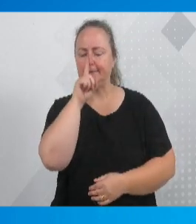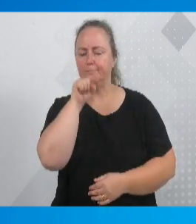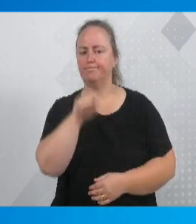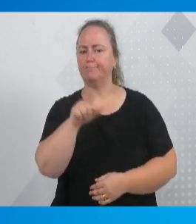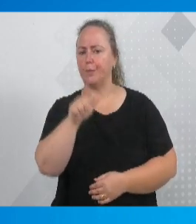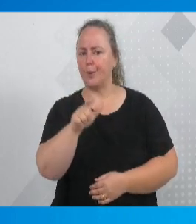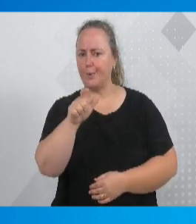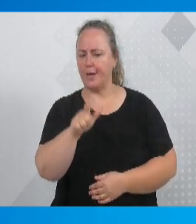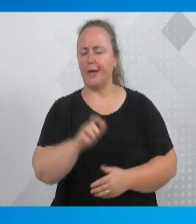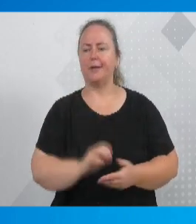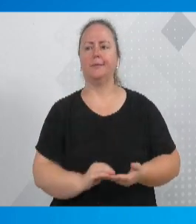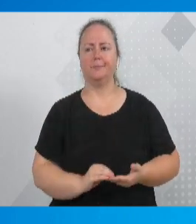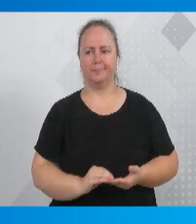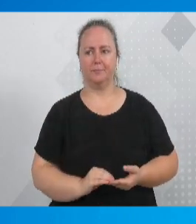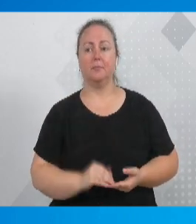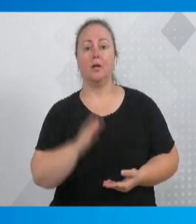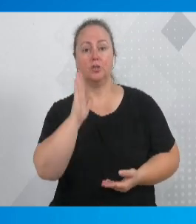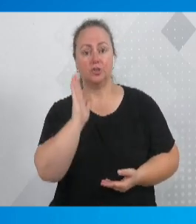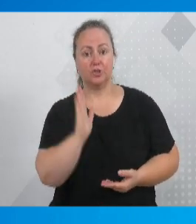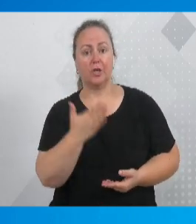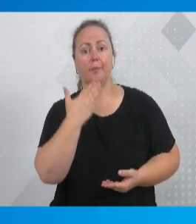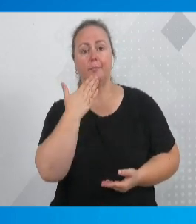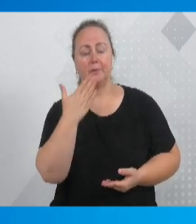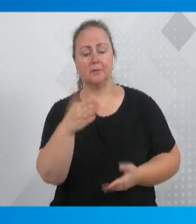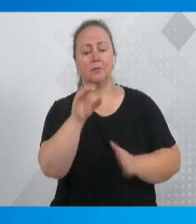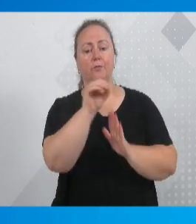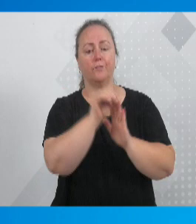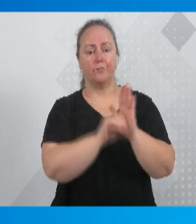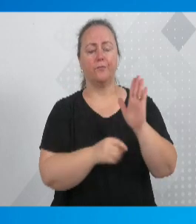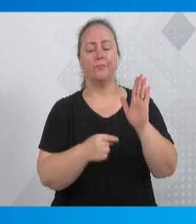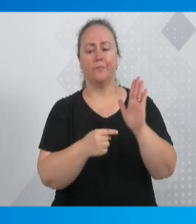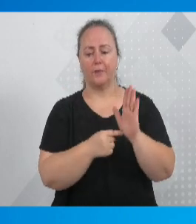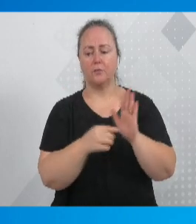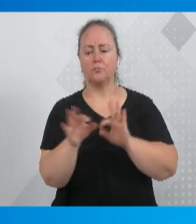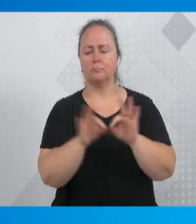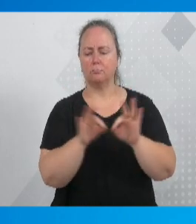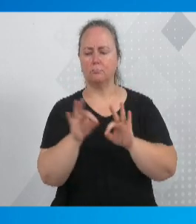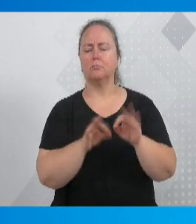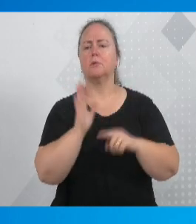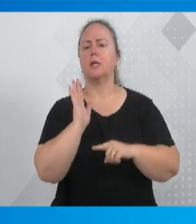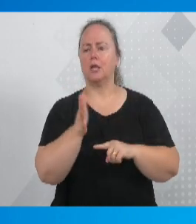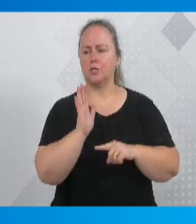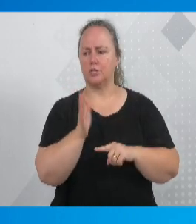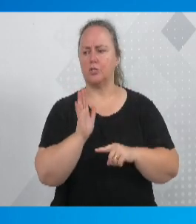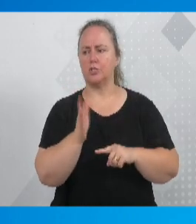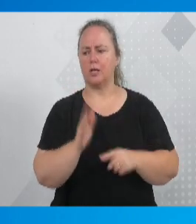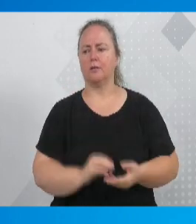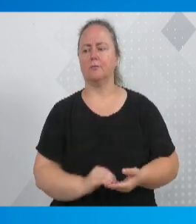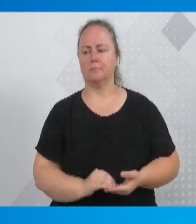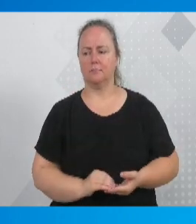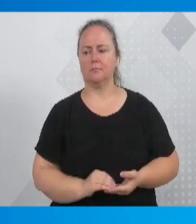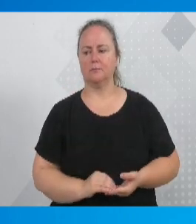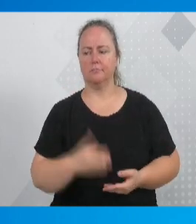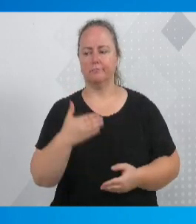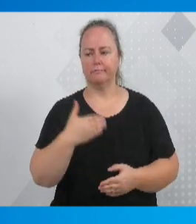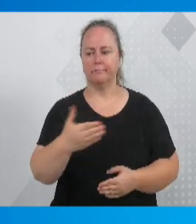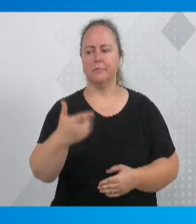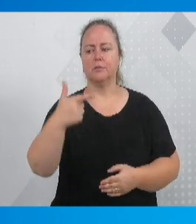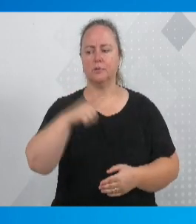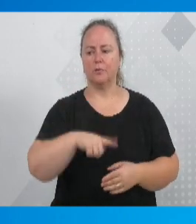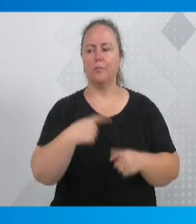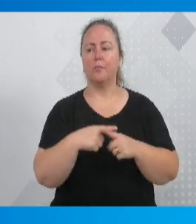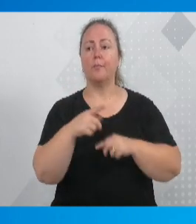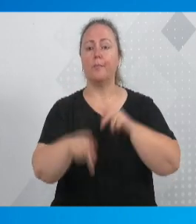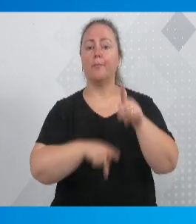Então vou já fiz encaminhamento já fiz o Ofício encaminhei o planejamento mas só dou dando mais uma reforçada porque a população nos cobra